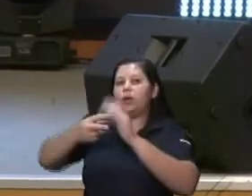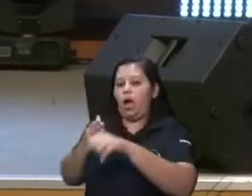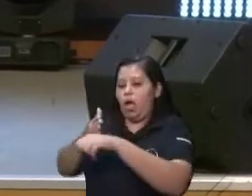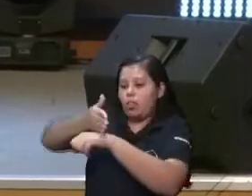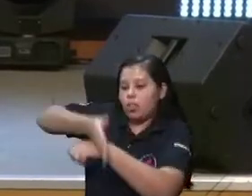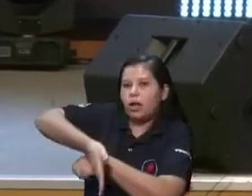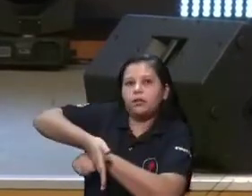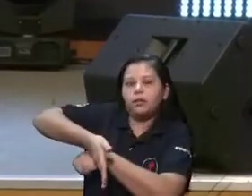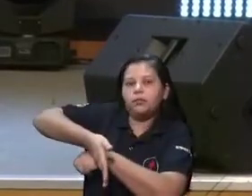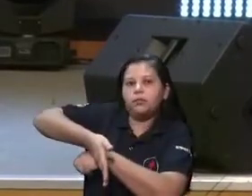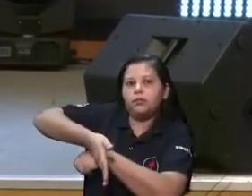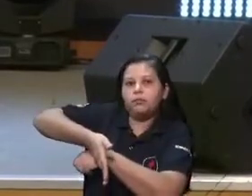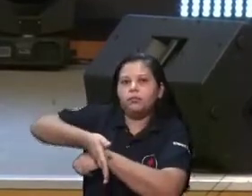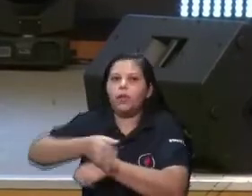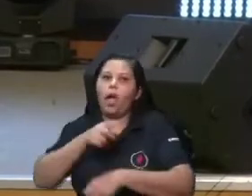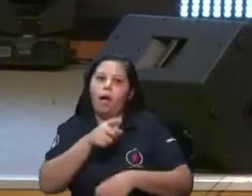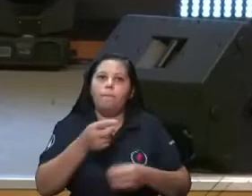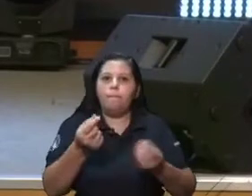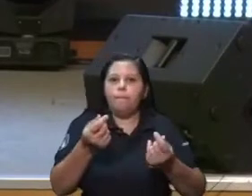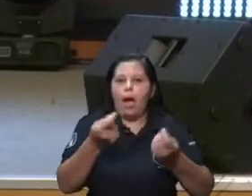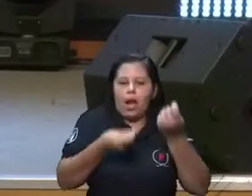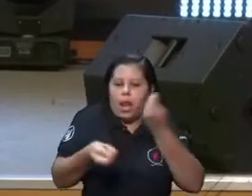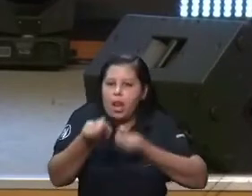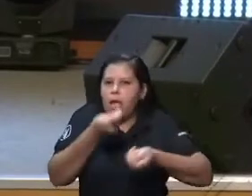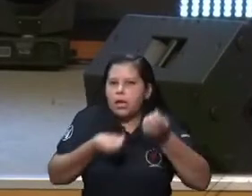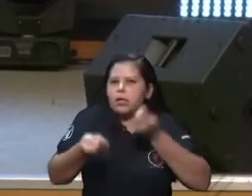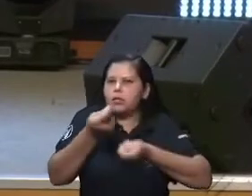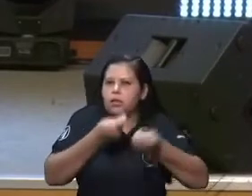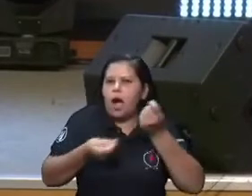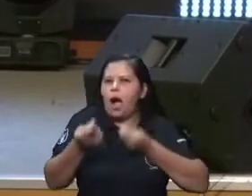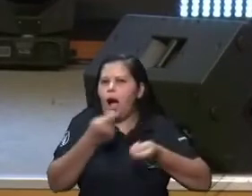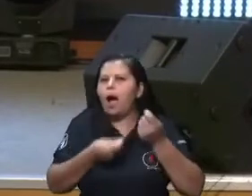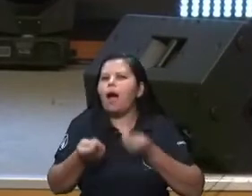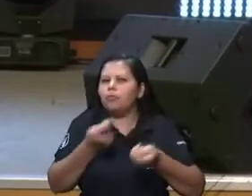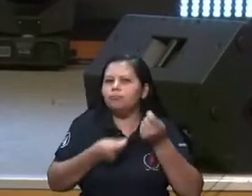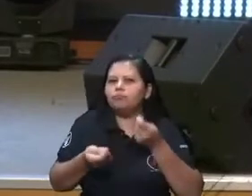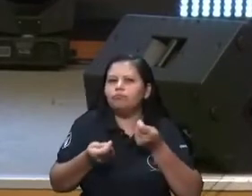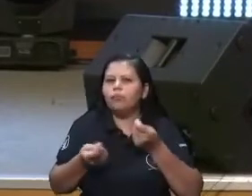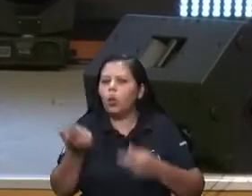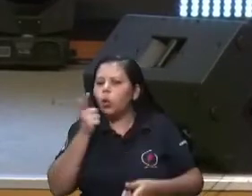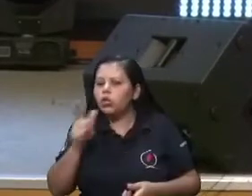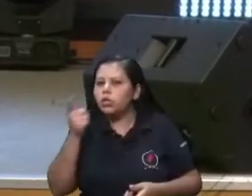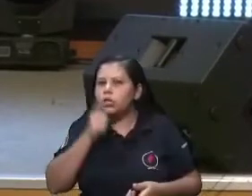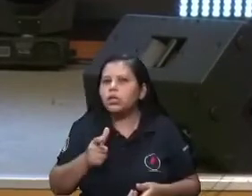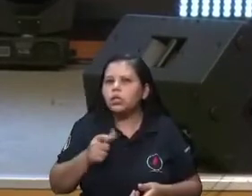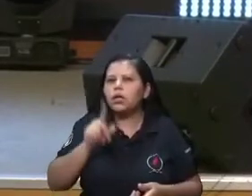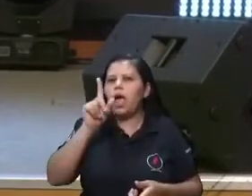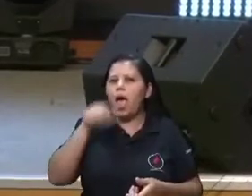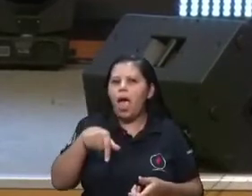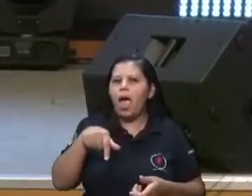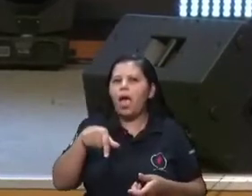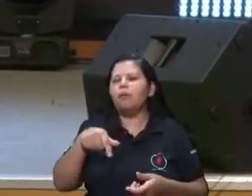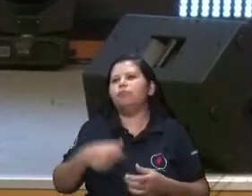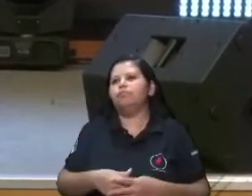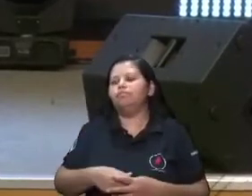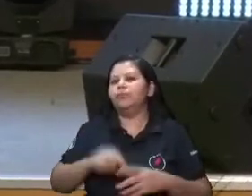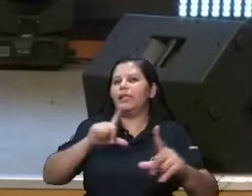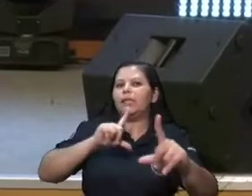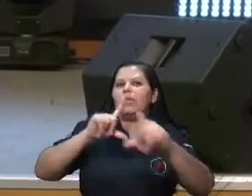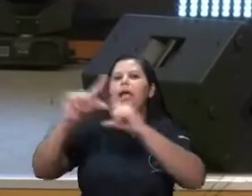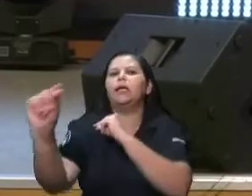Para negociar, dar, granjear é saída.